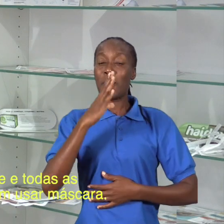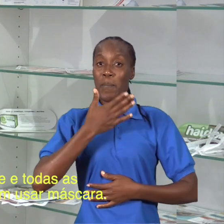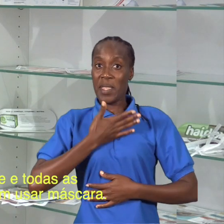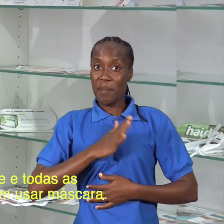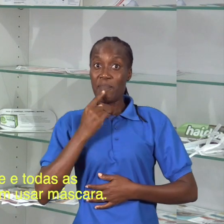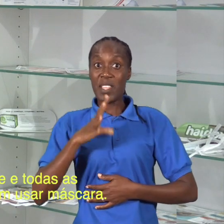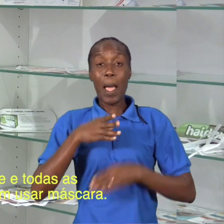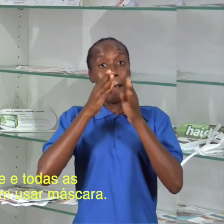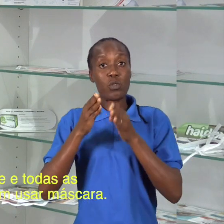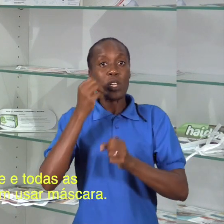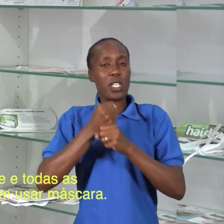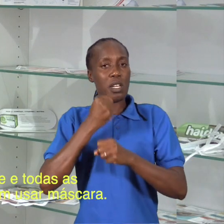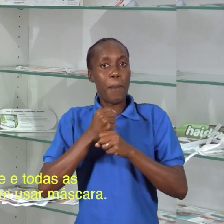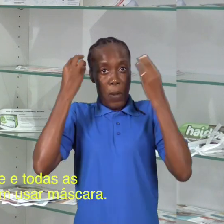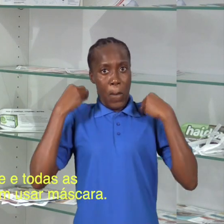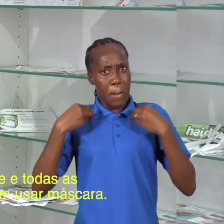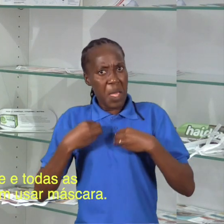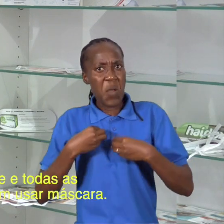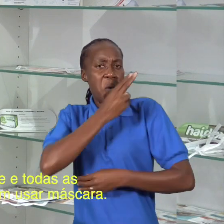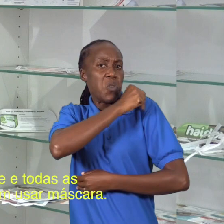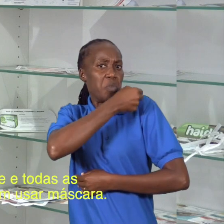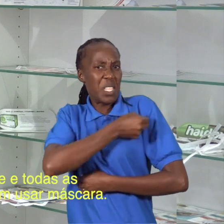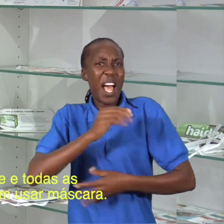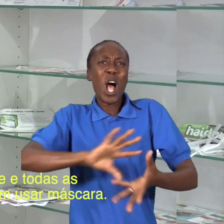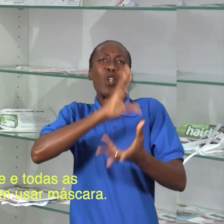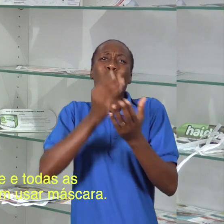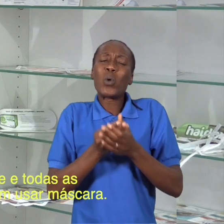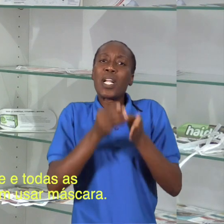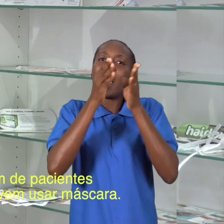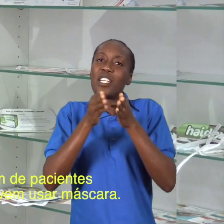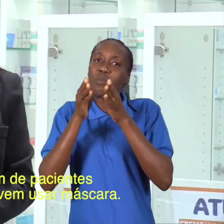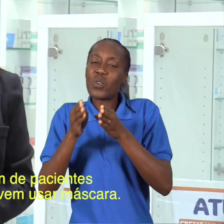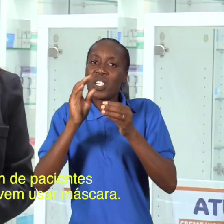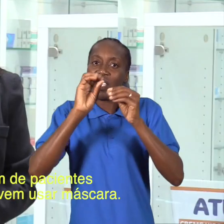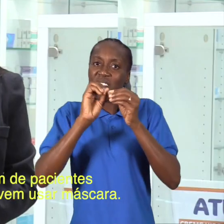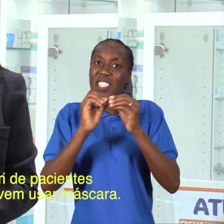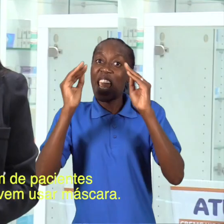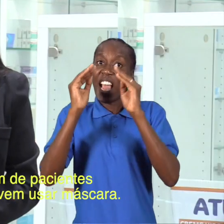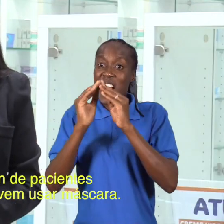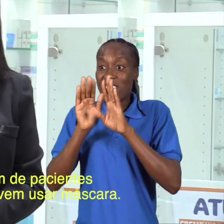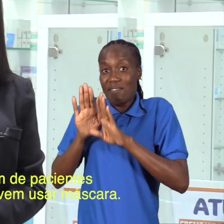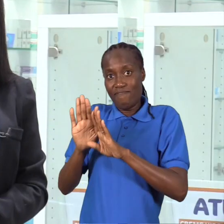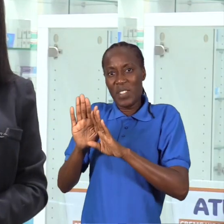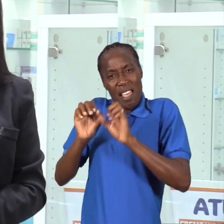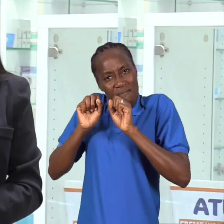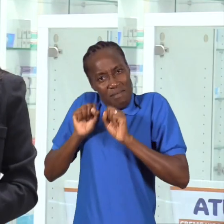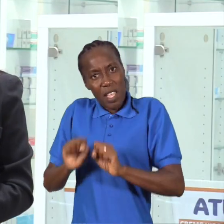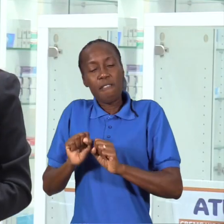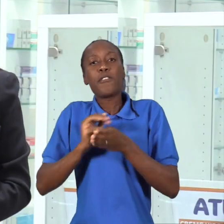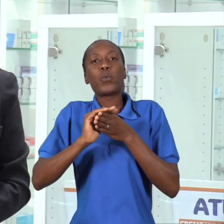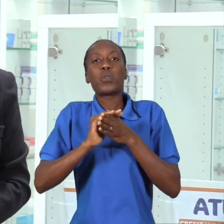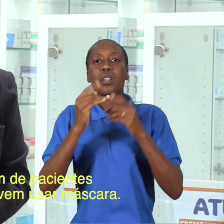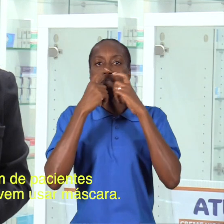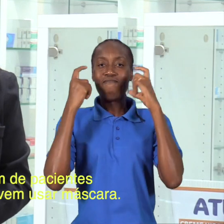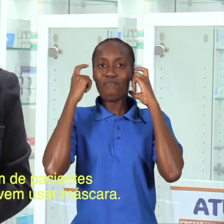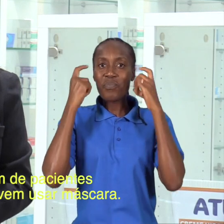Todas as pessoas que estão em quarentena domiciliar devem usar máscara. Todos os familiares que cuidam de pacientes que